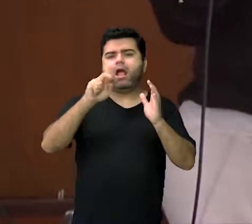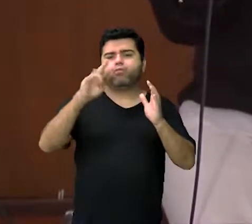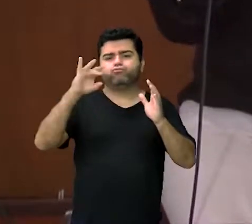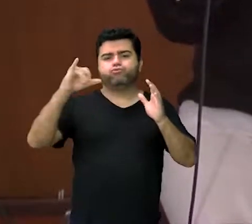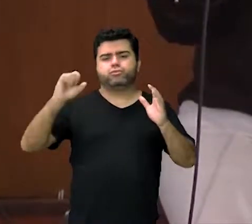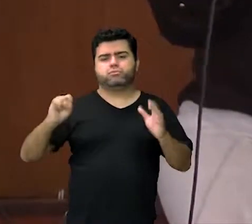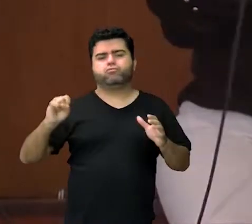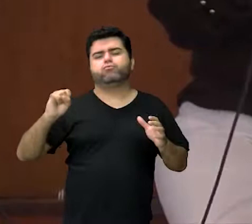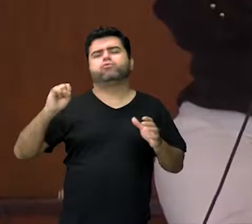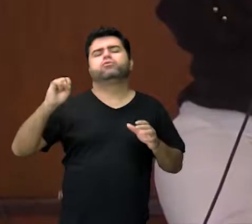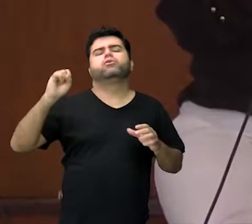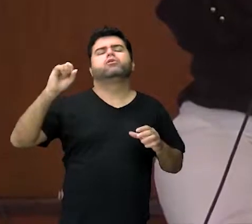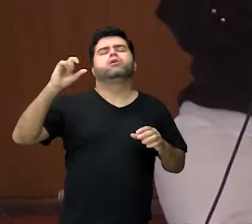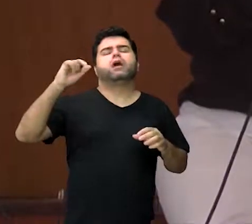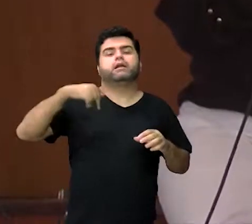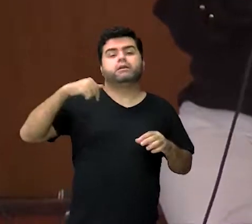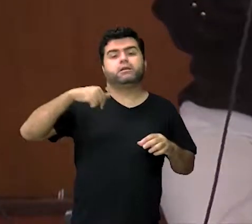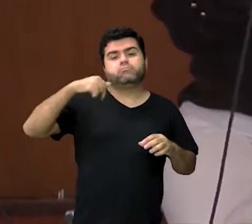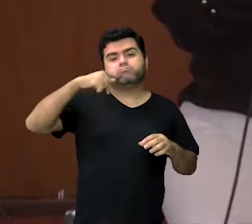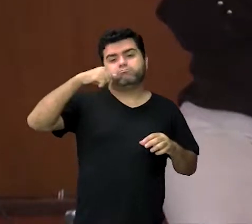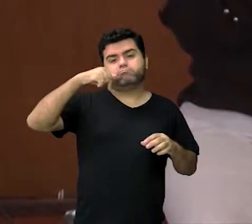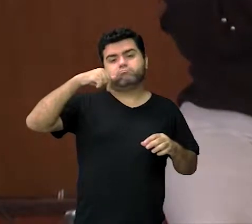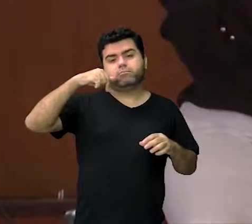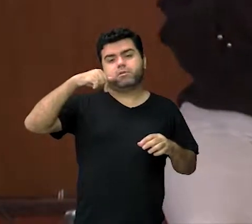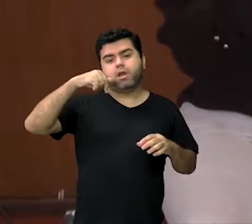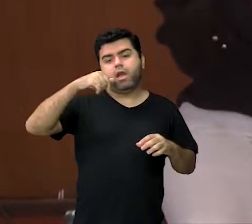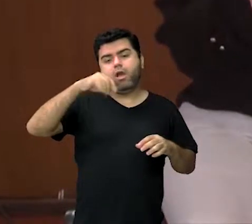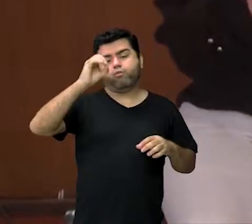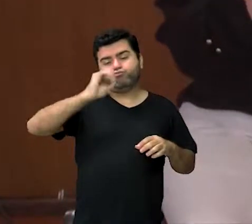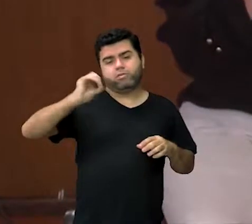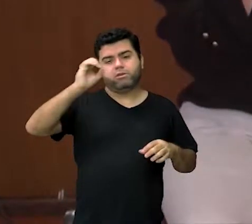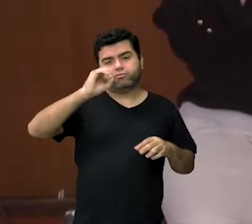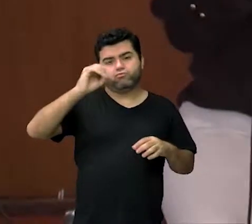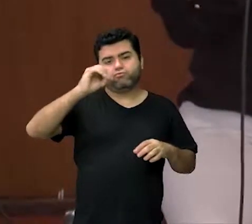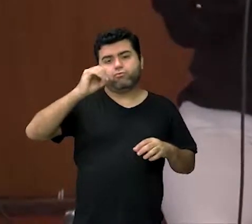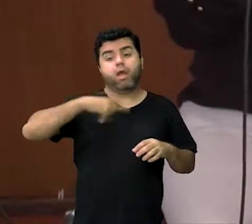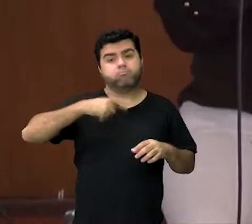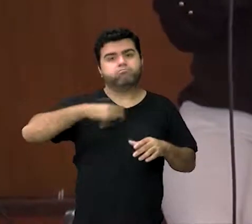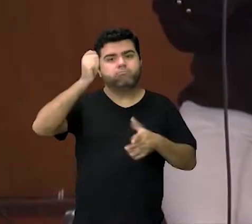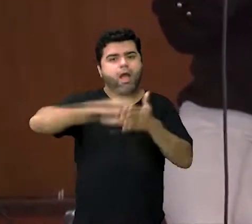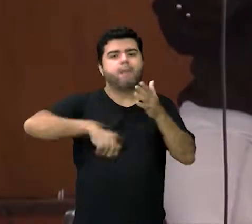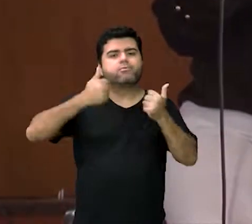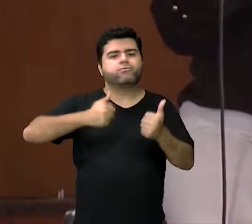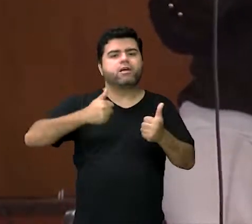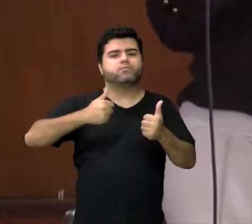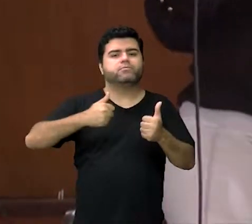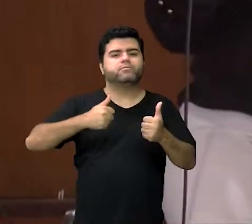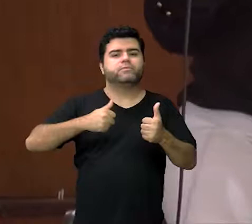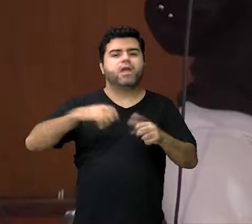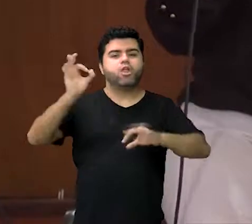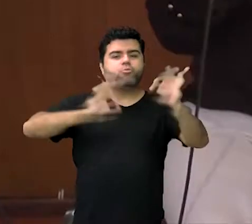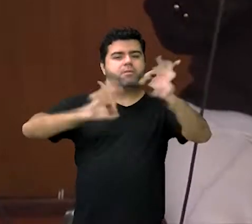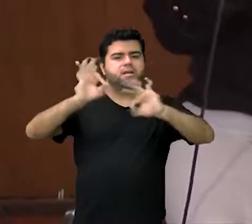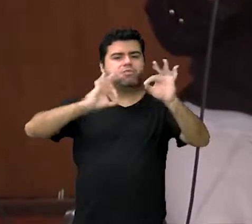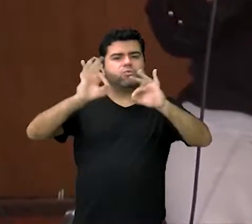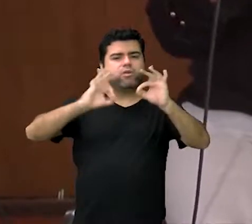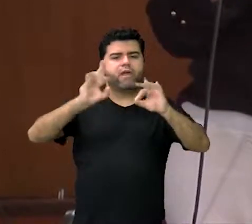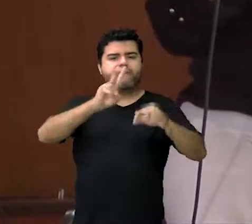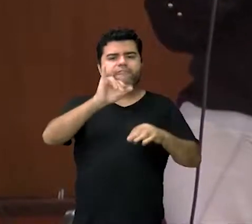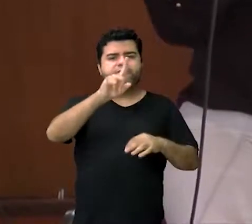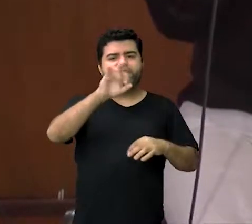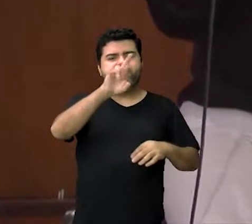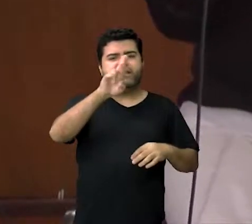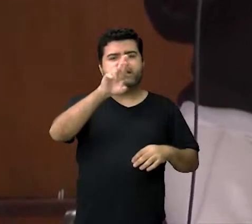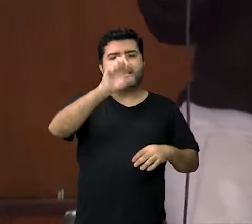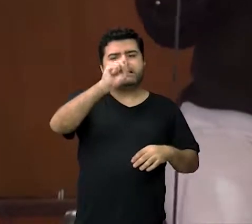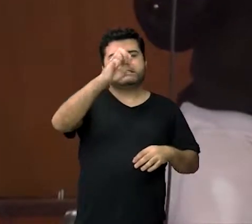município de Osasco, fosse aprovada. No plano Viver Sem Limite, está lá também o centro de referência, o clínica